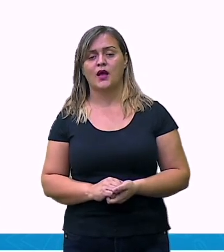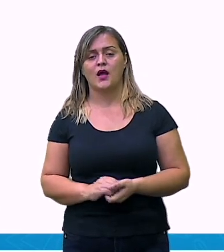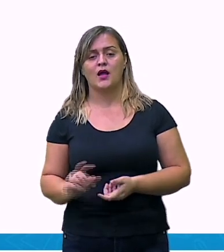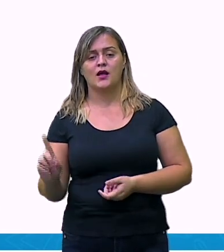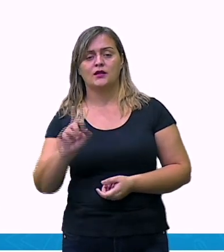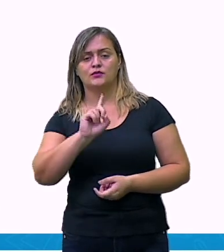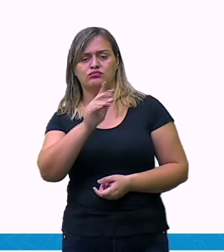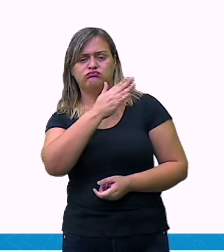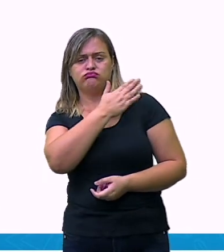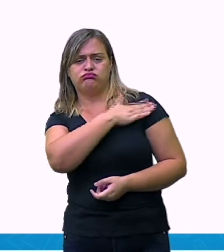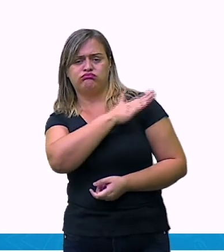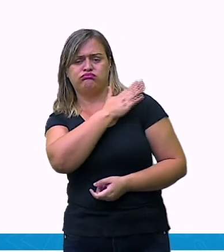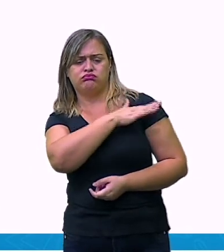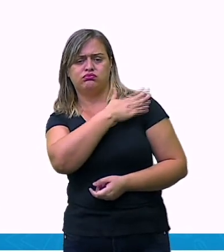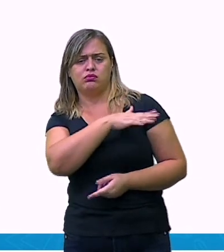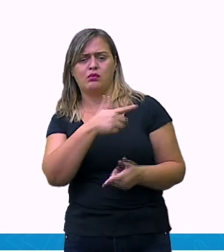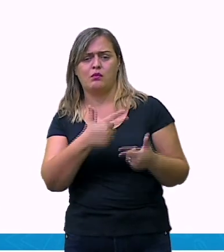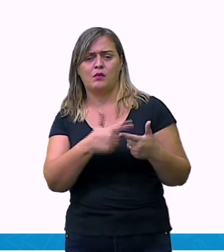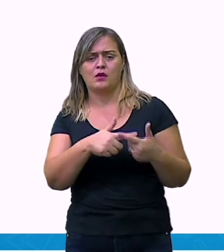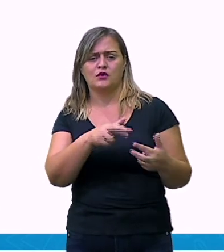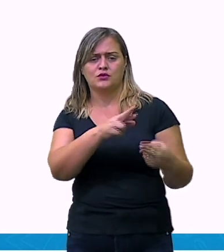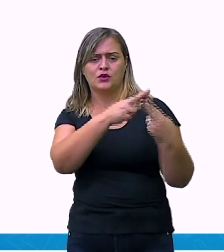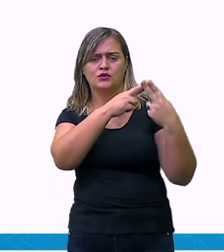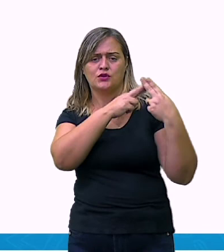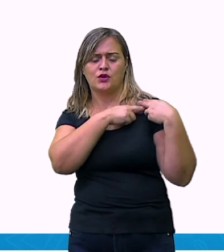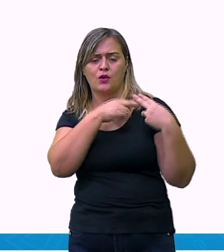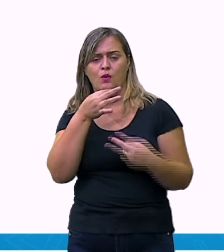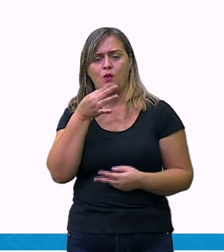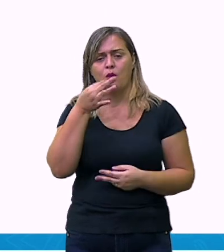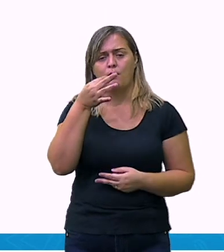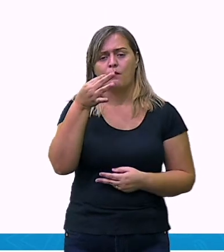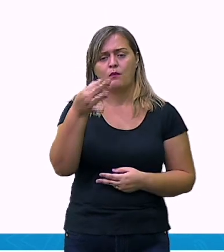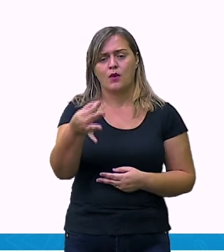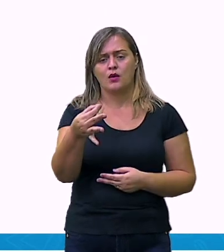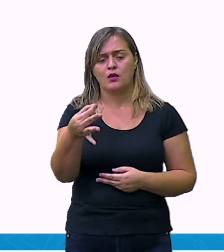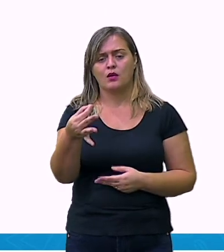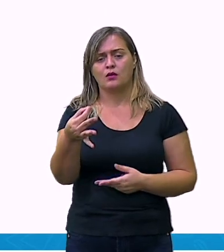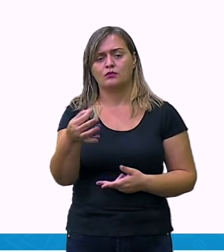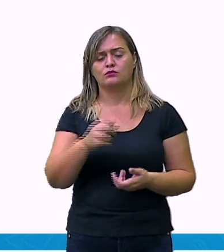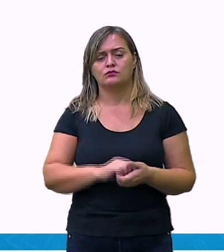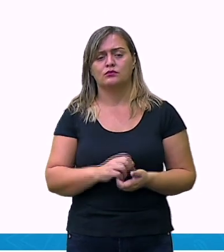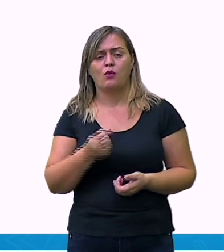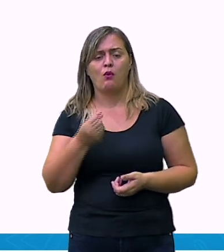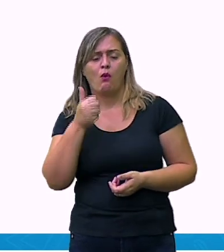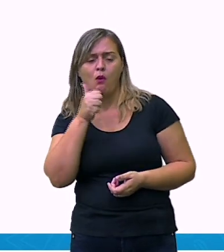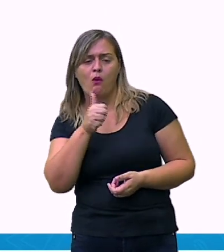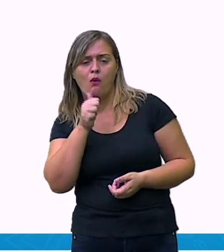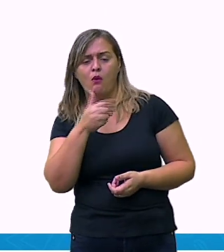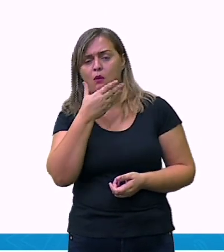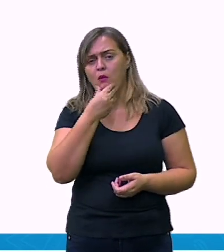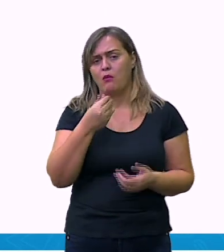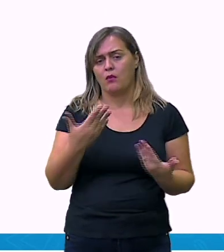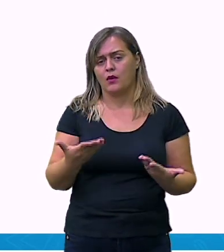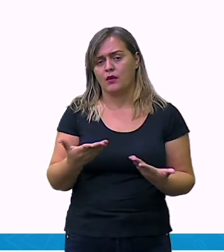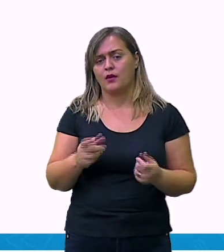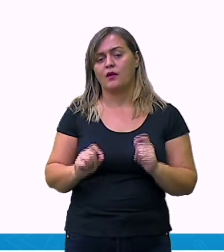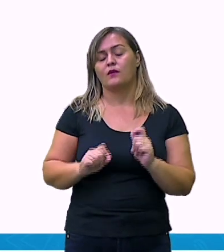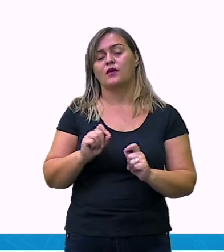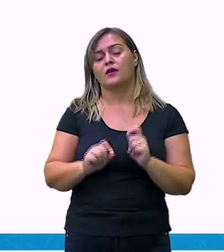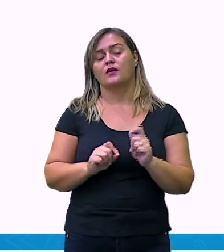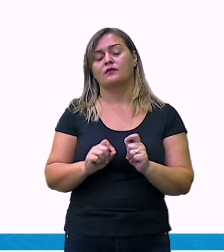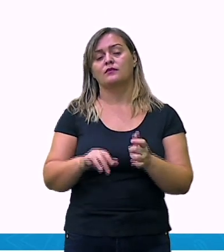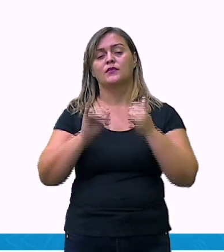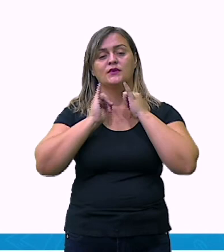por causa de religião, opinião, raça ou sexo. Nós estamos falando aqui da